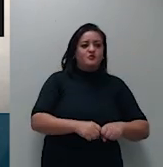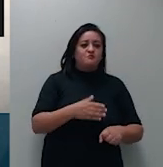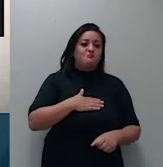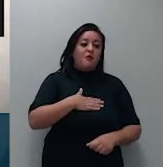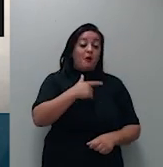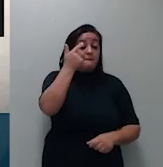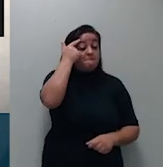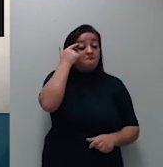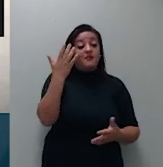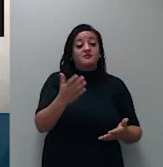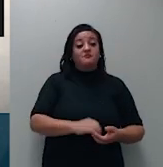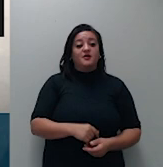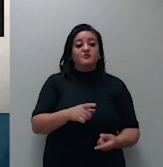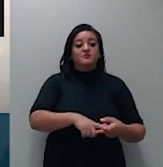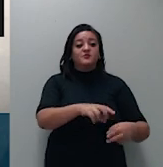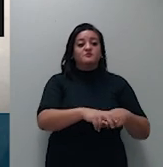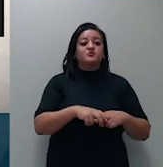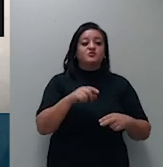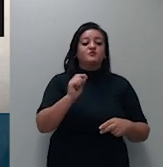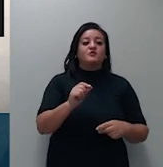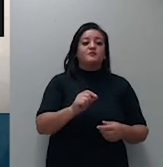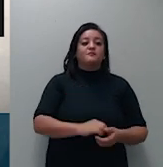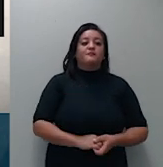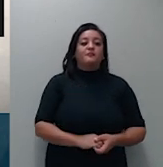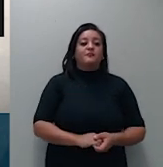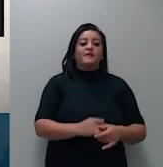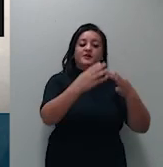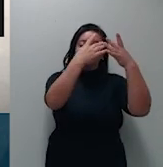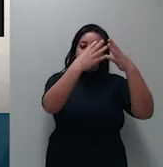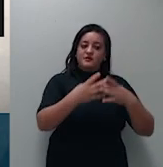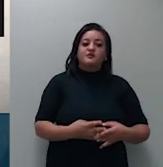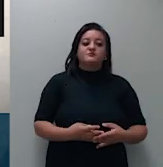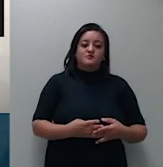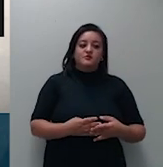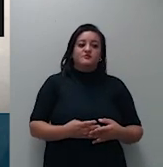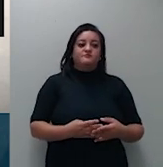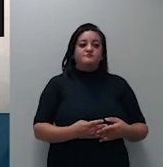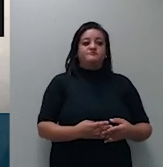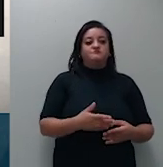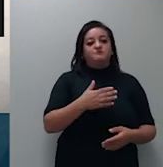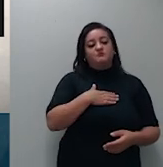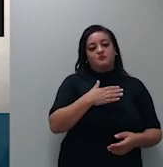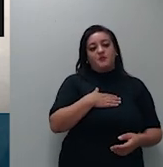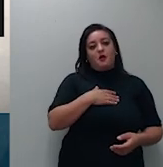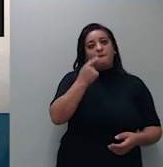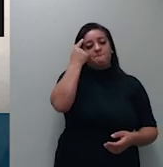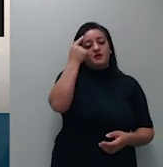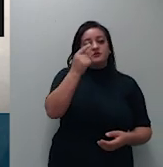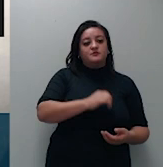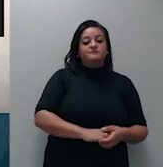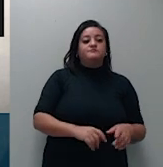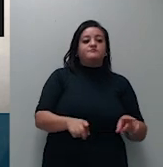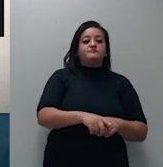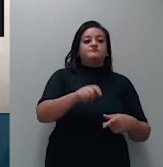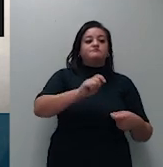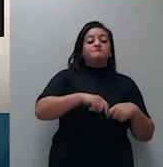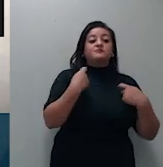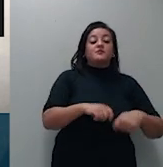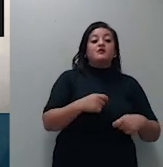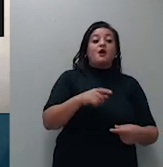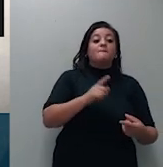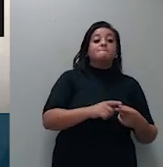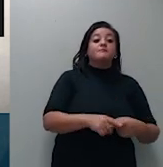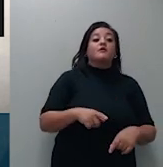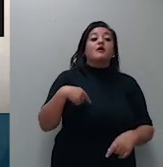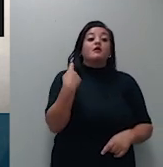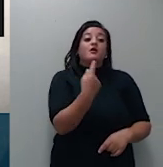sistema no meu modo de ver e é por isso que esses esclarecimentos no meu pensamento também se fazia